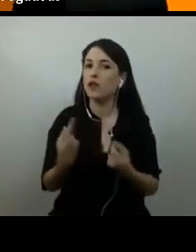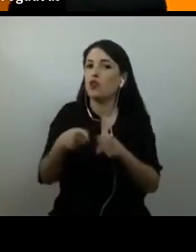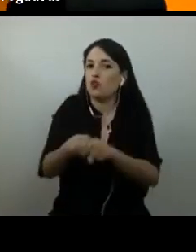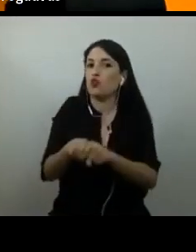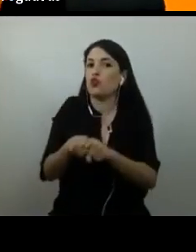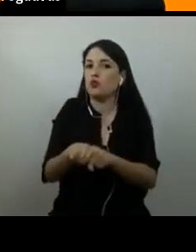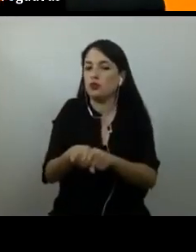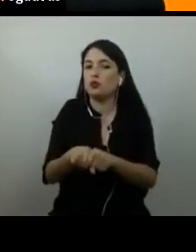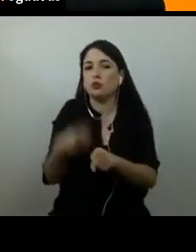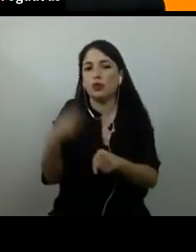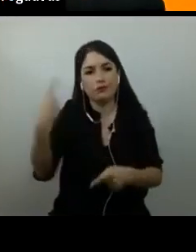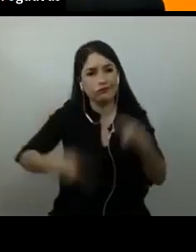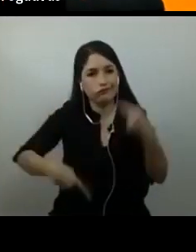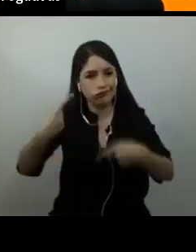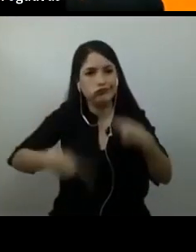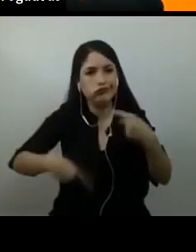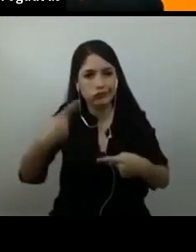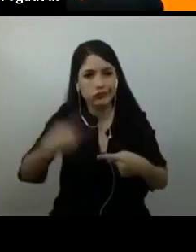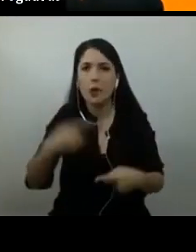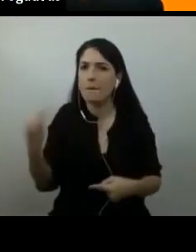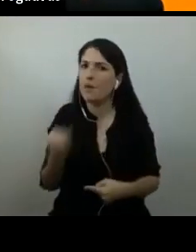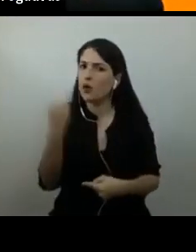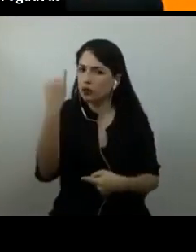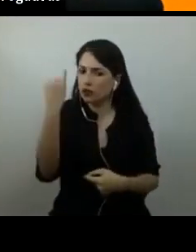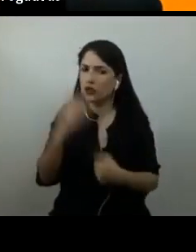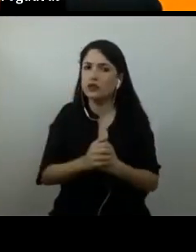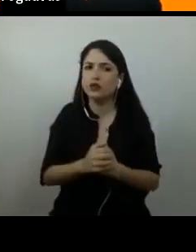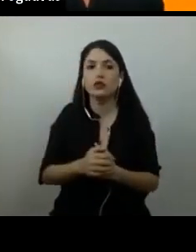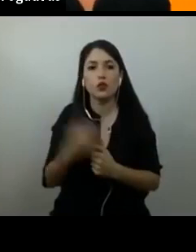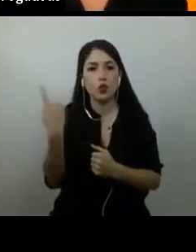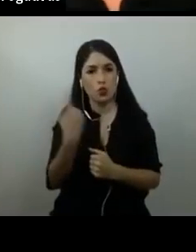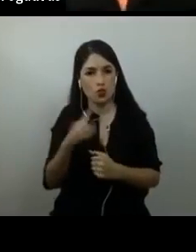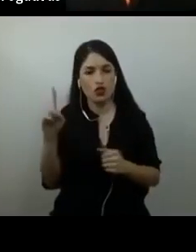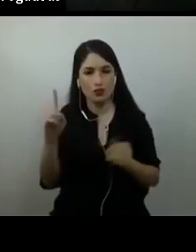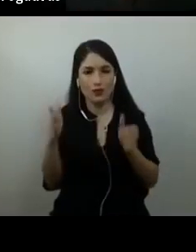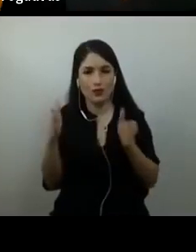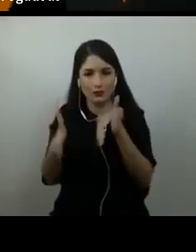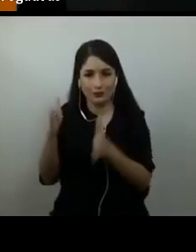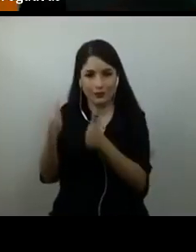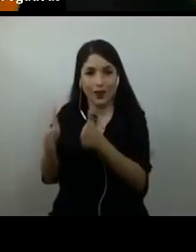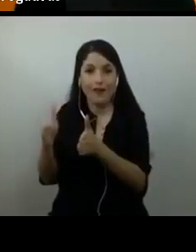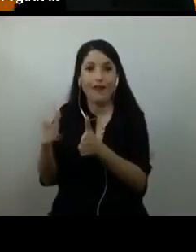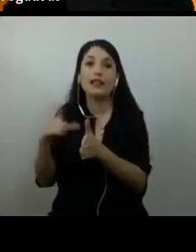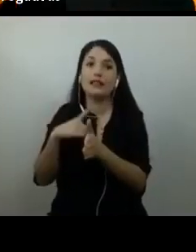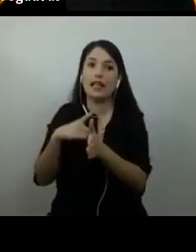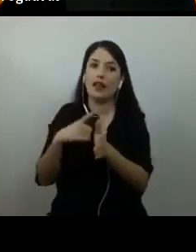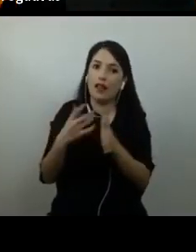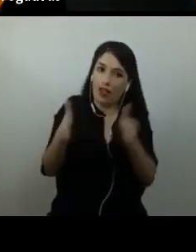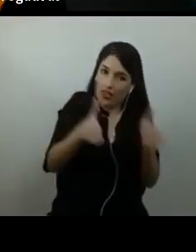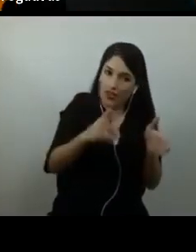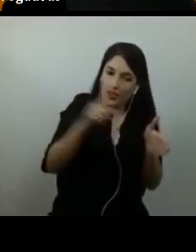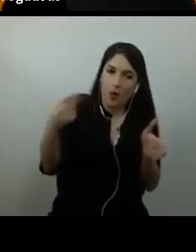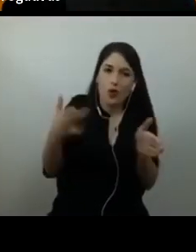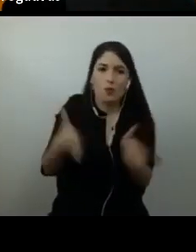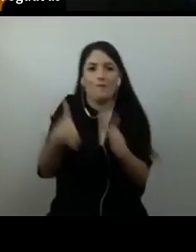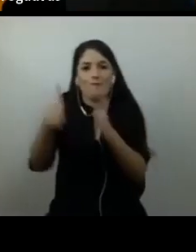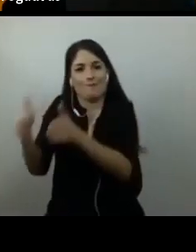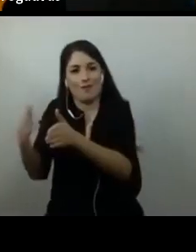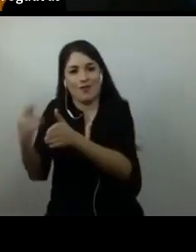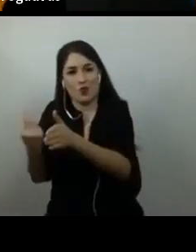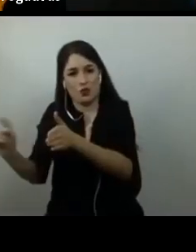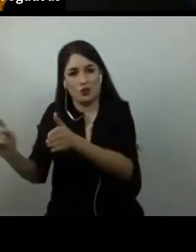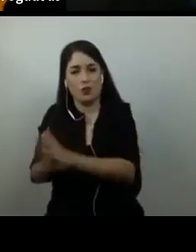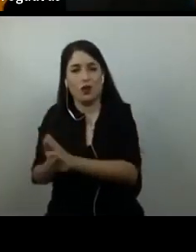relevante. Nós vamos, antes de iniciar, né, o último bloco, nós temos ainda um antes desse último, eu gostaria, na verdade, de introduzir o